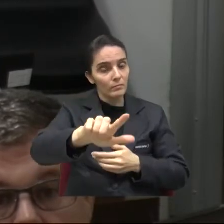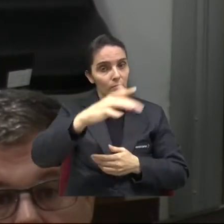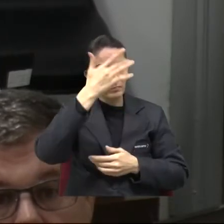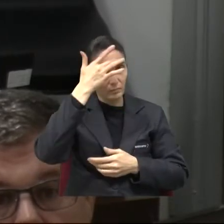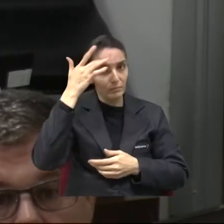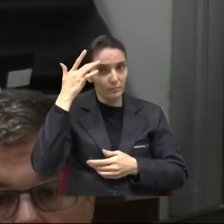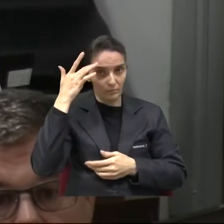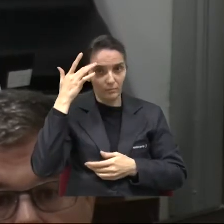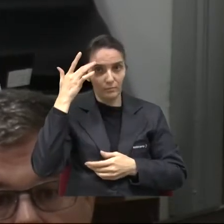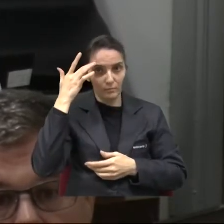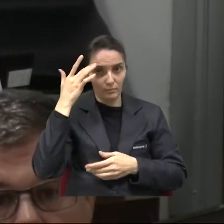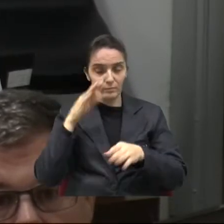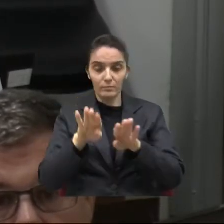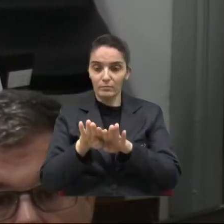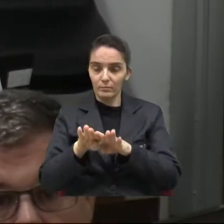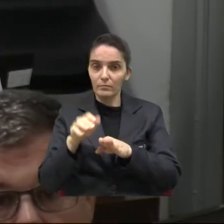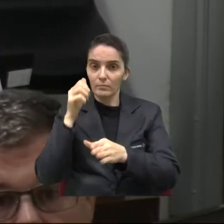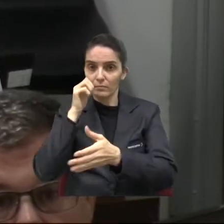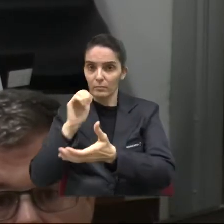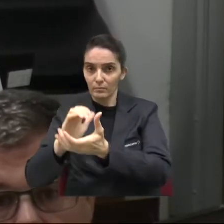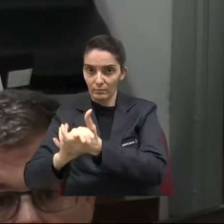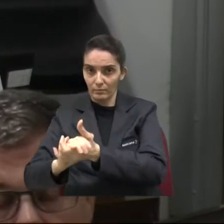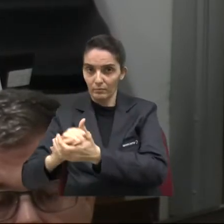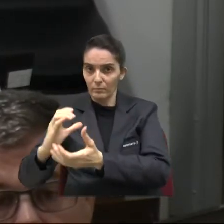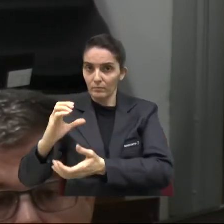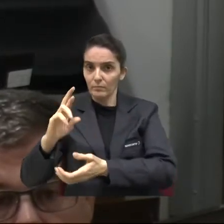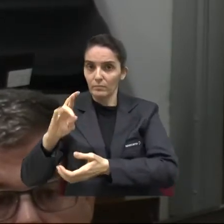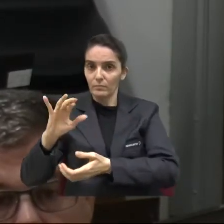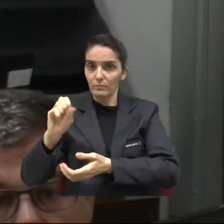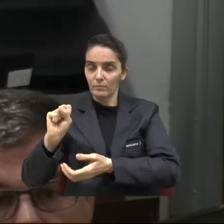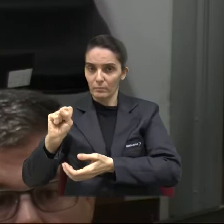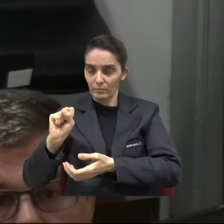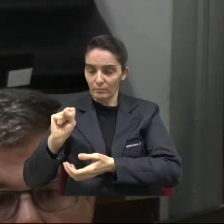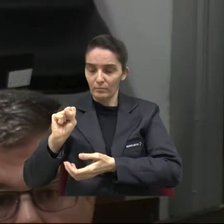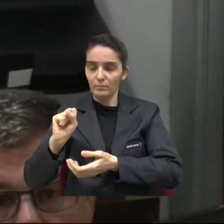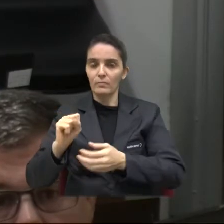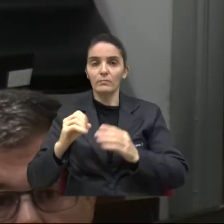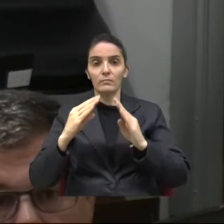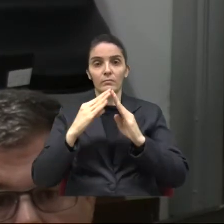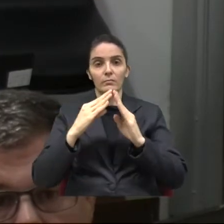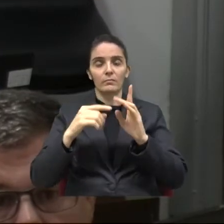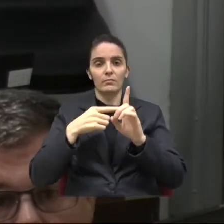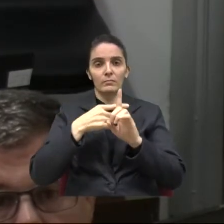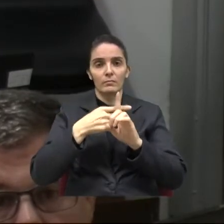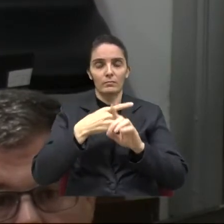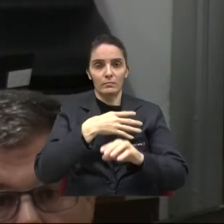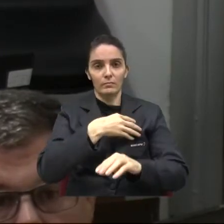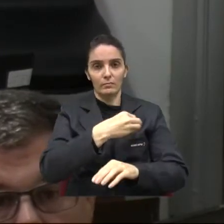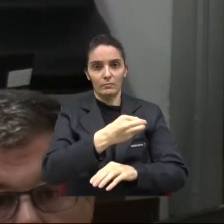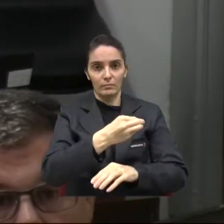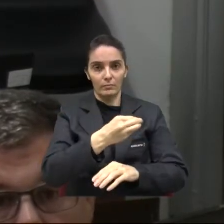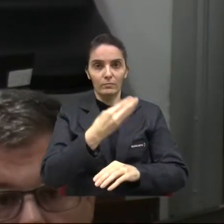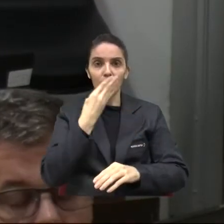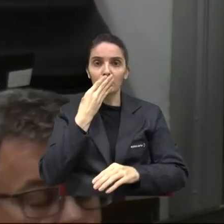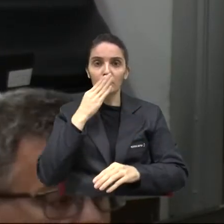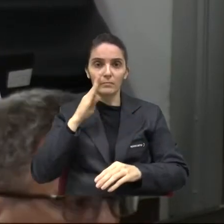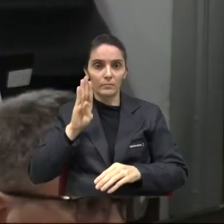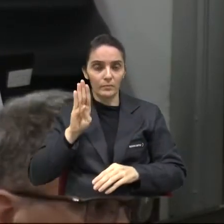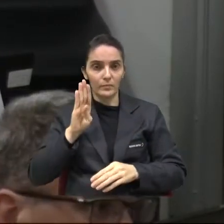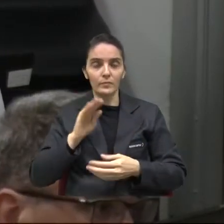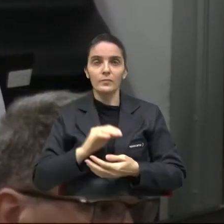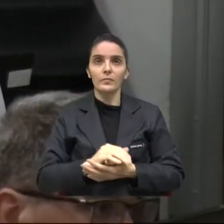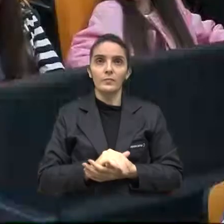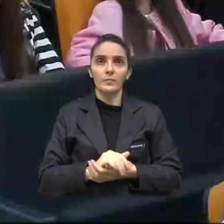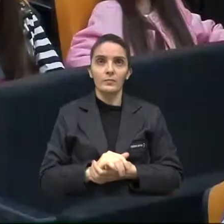Junto com a Cris, eles estavam à frente da igreja Filhos da Promessa. Nova Suíça ali ou São Pedro, Cris?